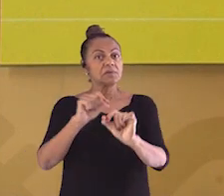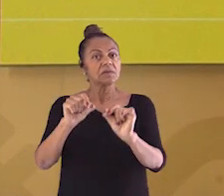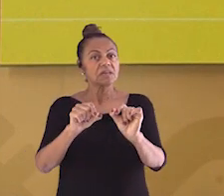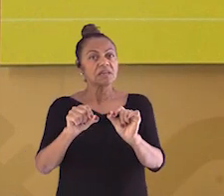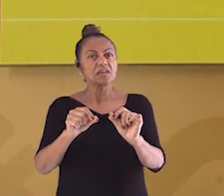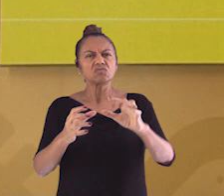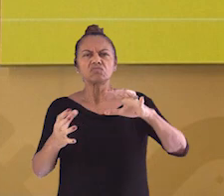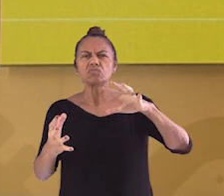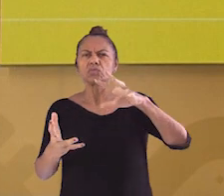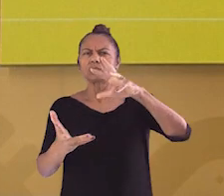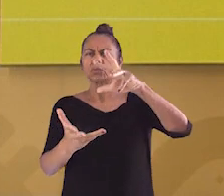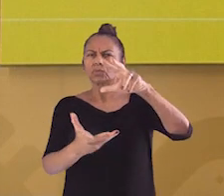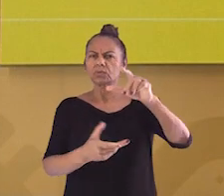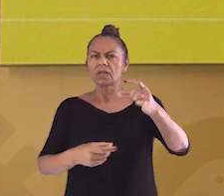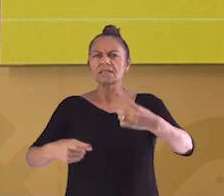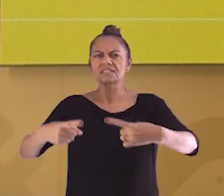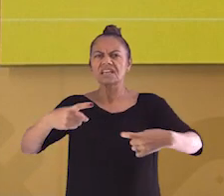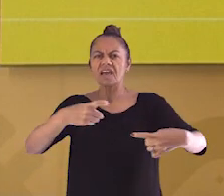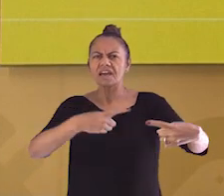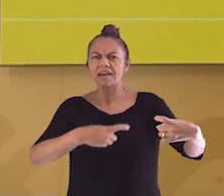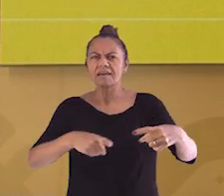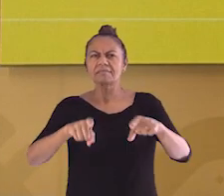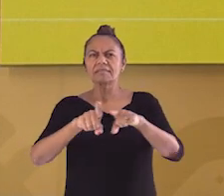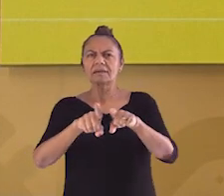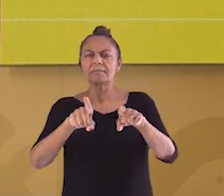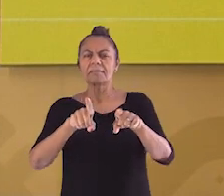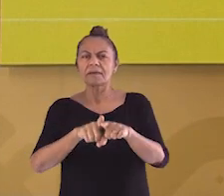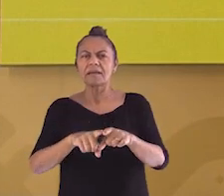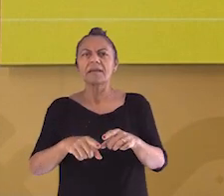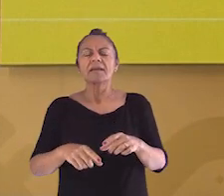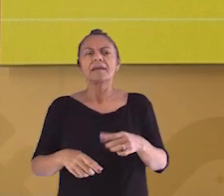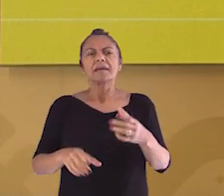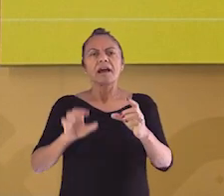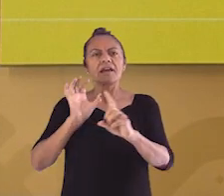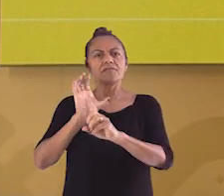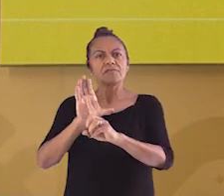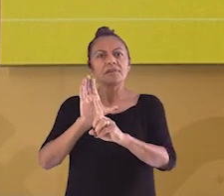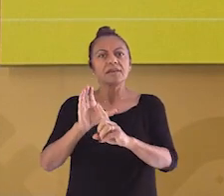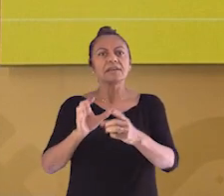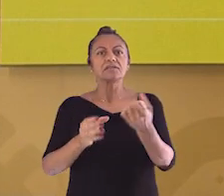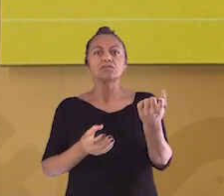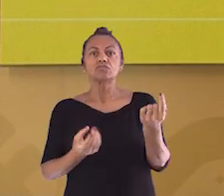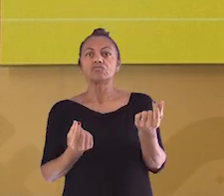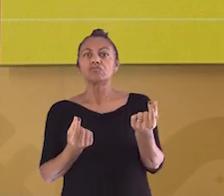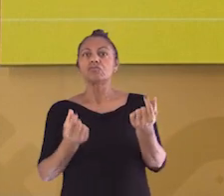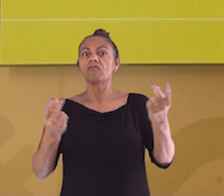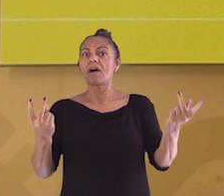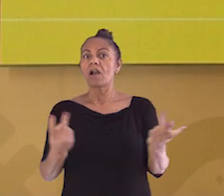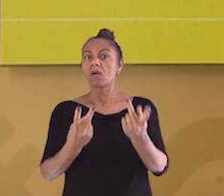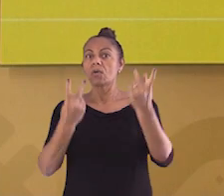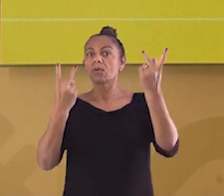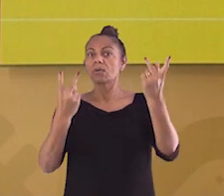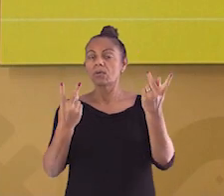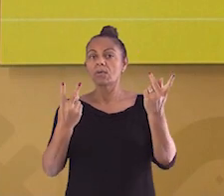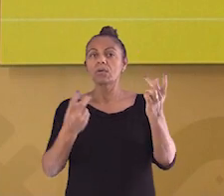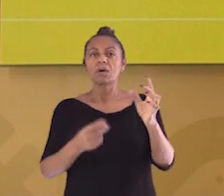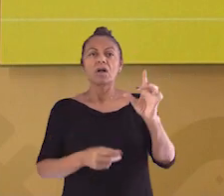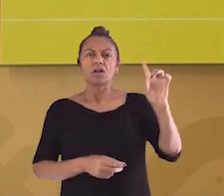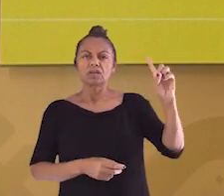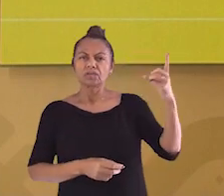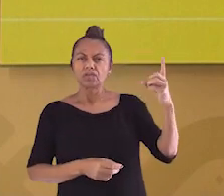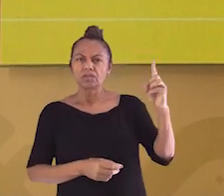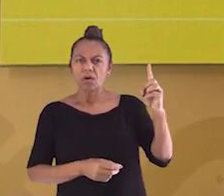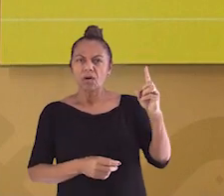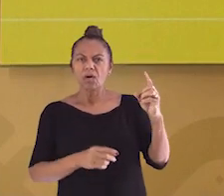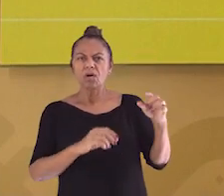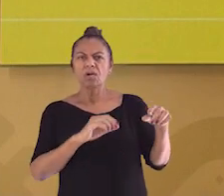mundo, ou o impacto no preço das coisas, por exemplo, na gasolina, por causa do valor do dólar, que é a moeda americana.